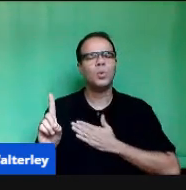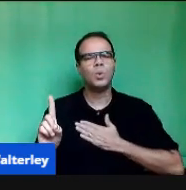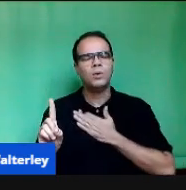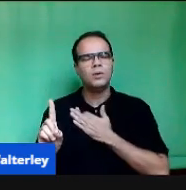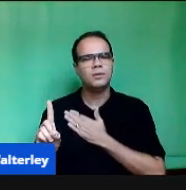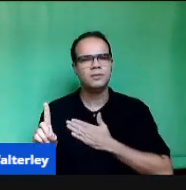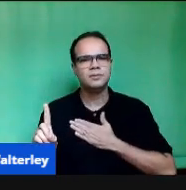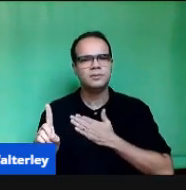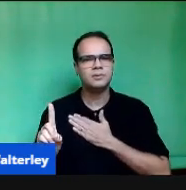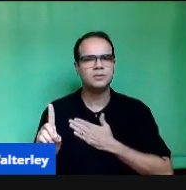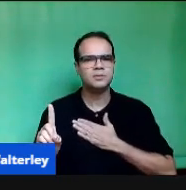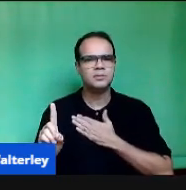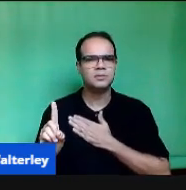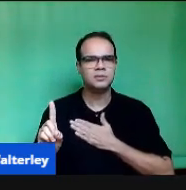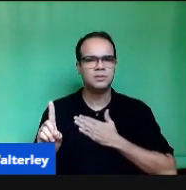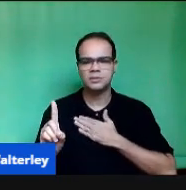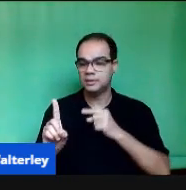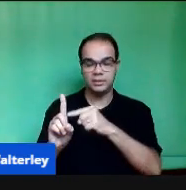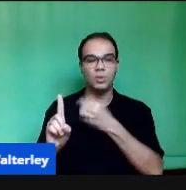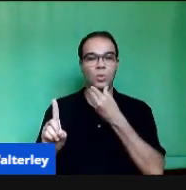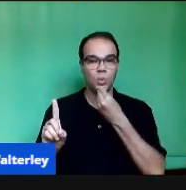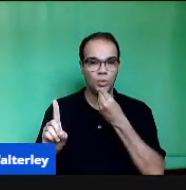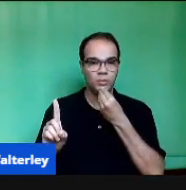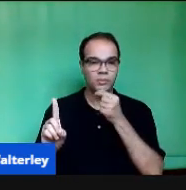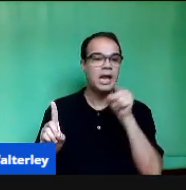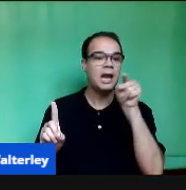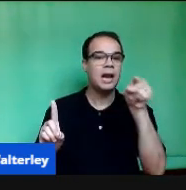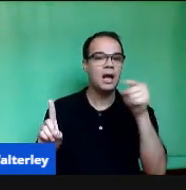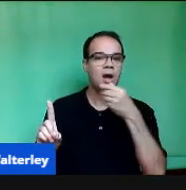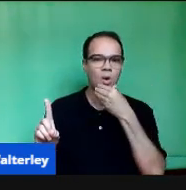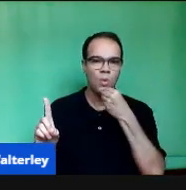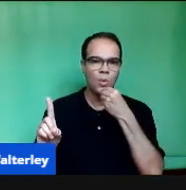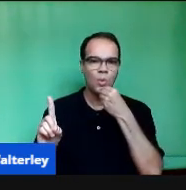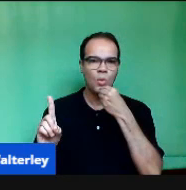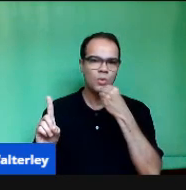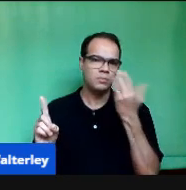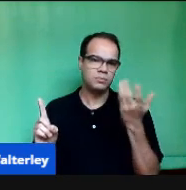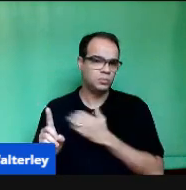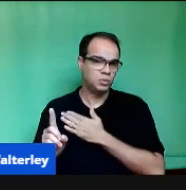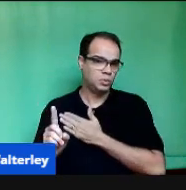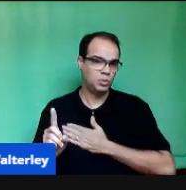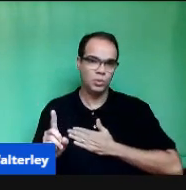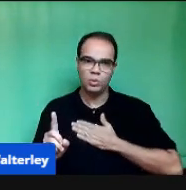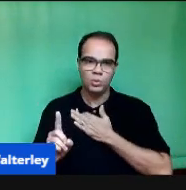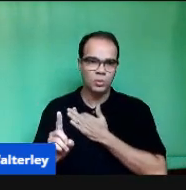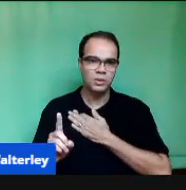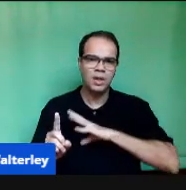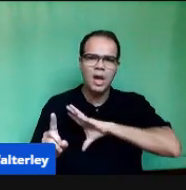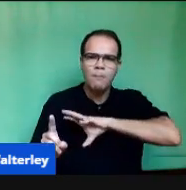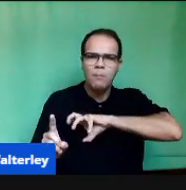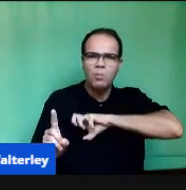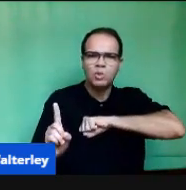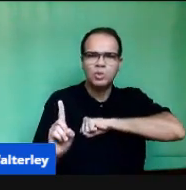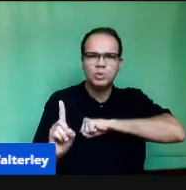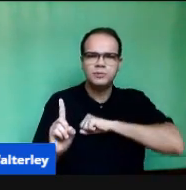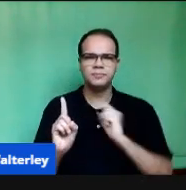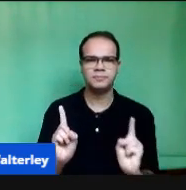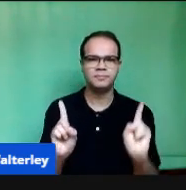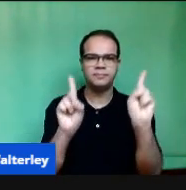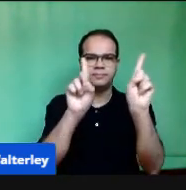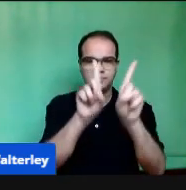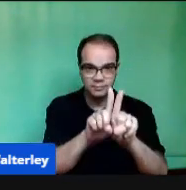que gostam do mesmo sexo ou do mesmo gênero, que é o caso do que nós estamos falando aqui em relação à